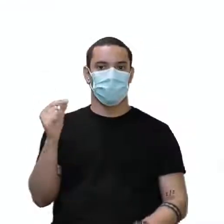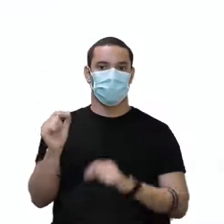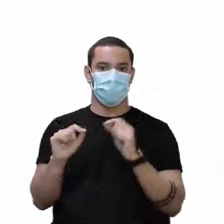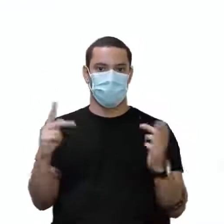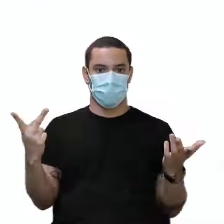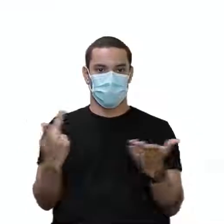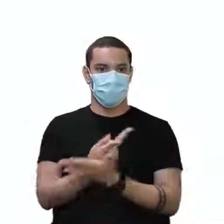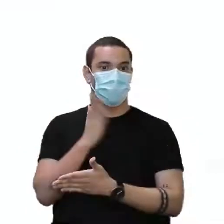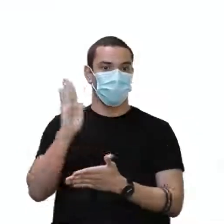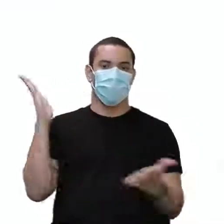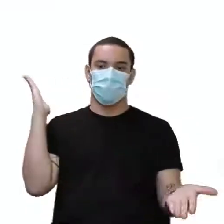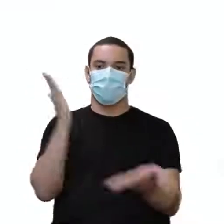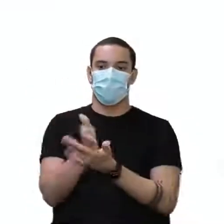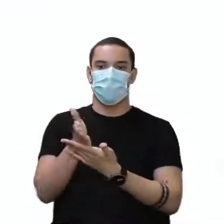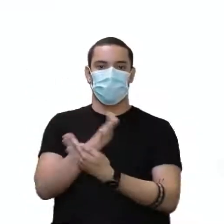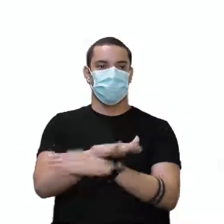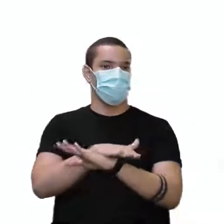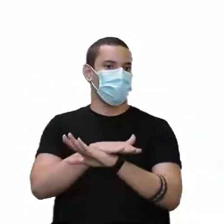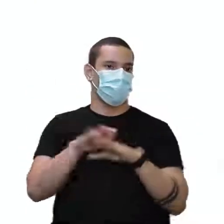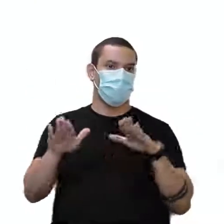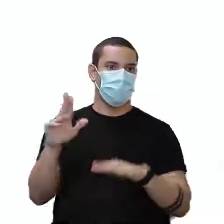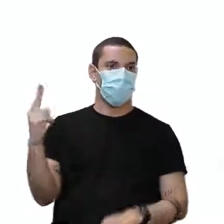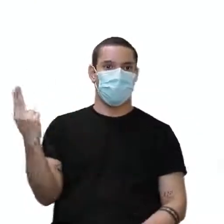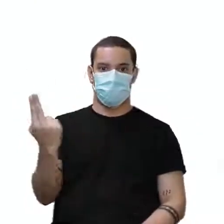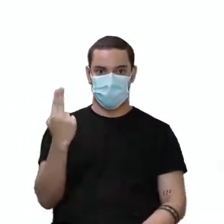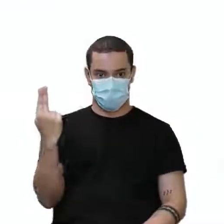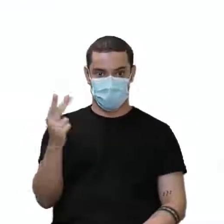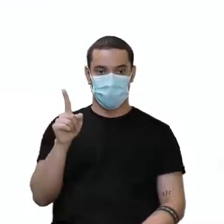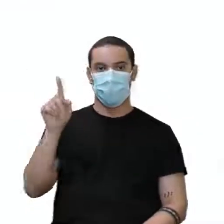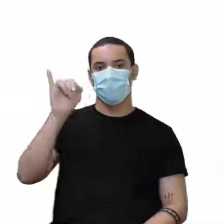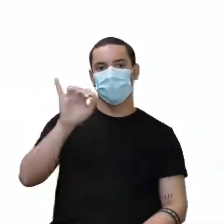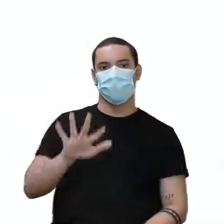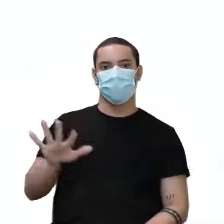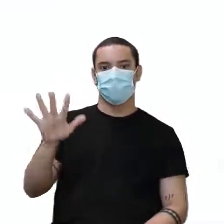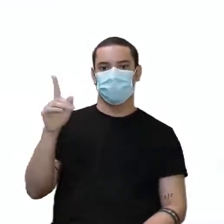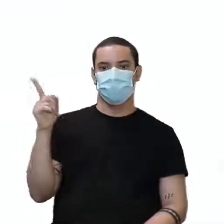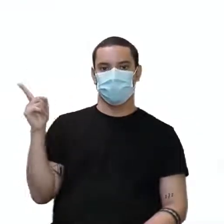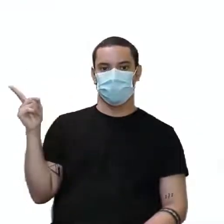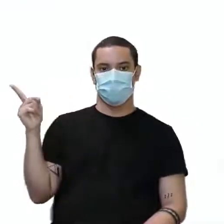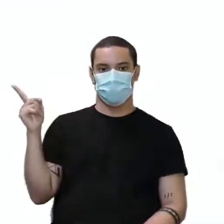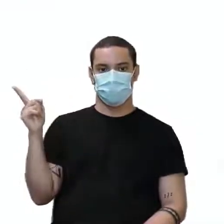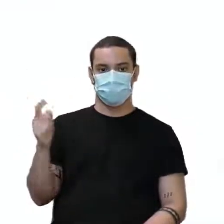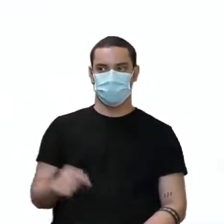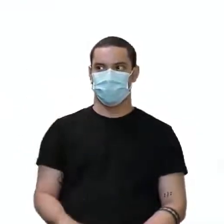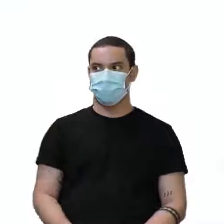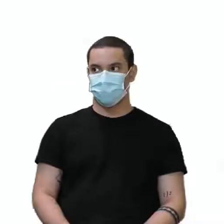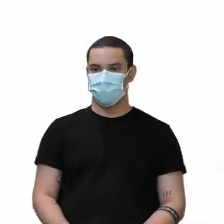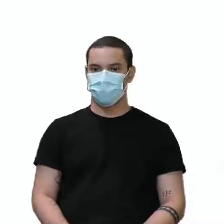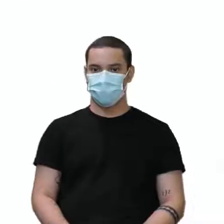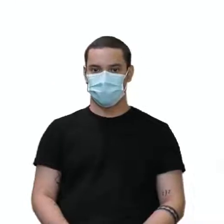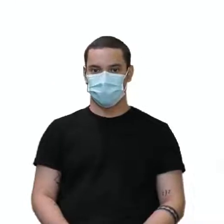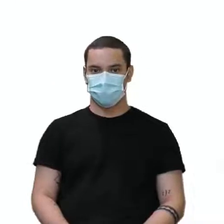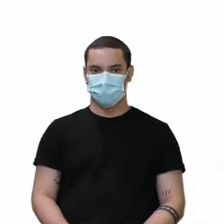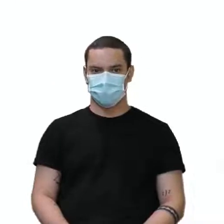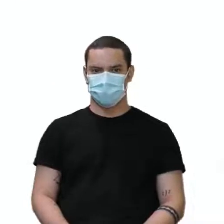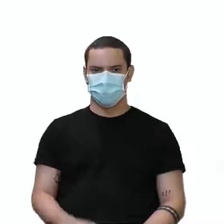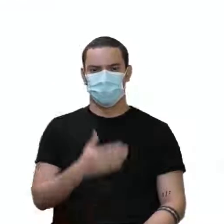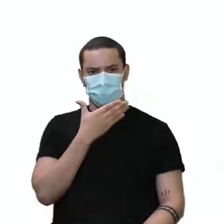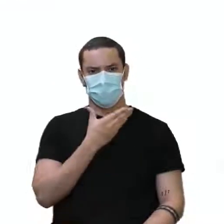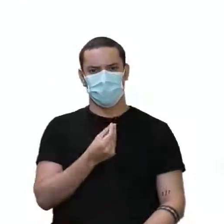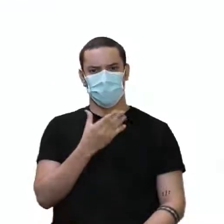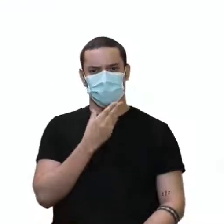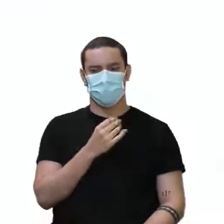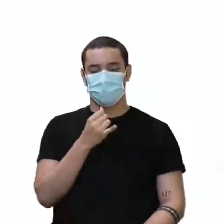foi findado, não tem como usar. Aí olha essa imagem aí do Charlie Brown. Charlie Brown, ele tá sad, ele